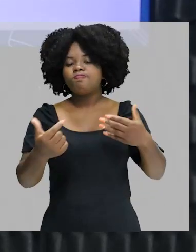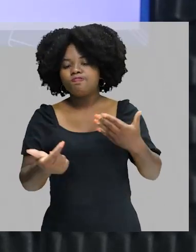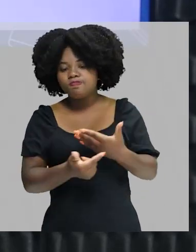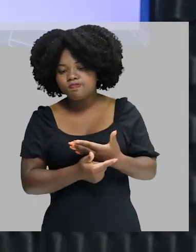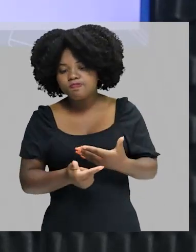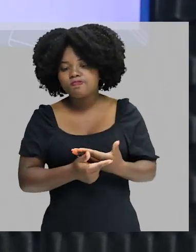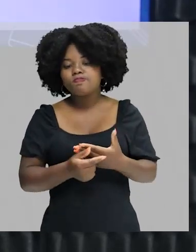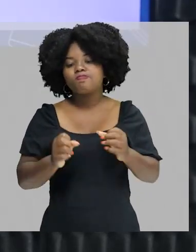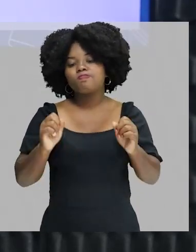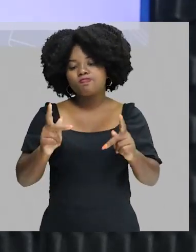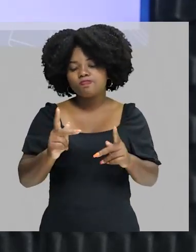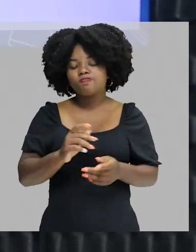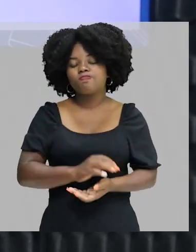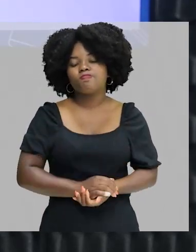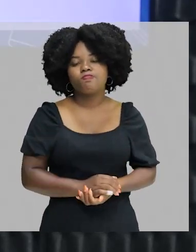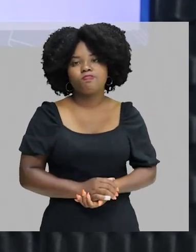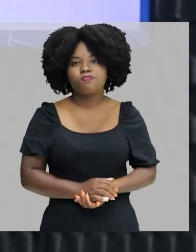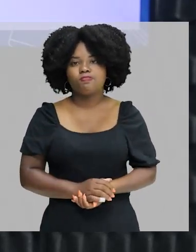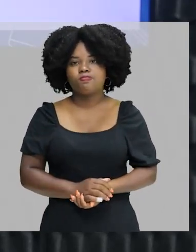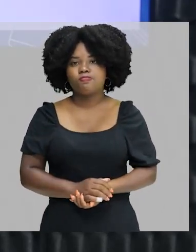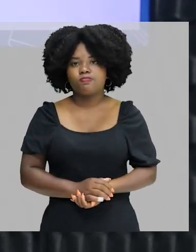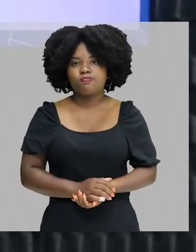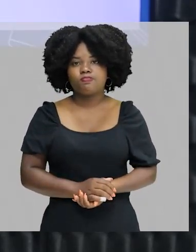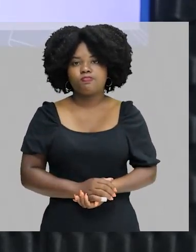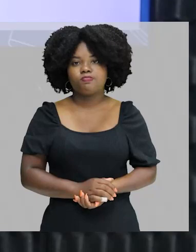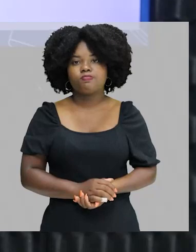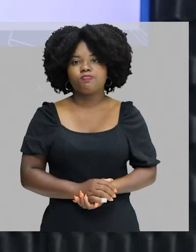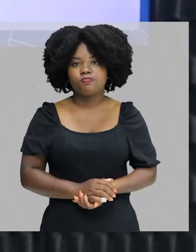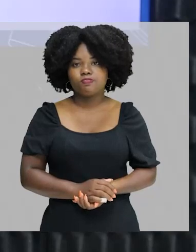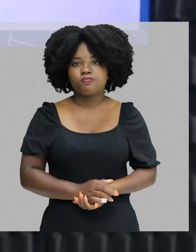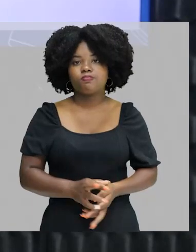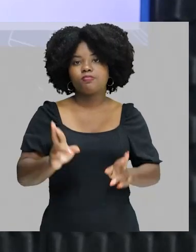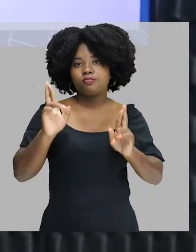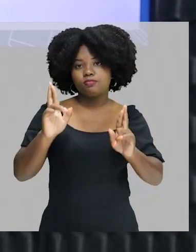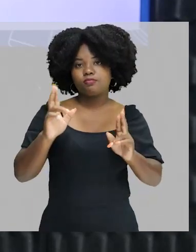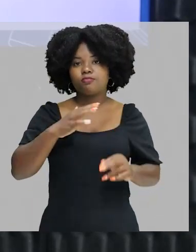esse lado, reconhecimento de compostos orgânicos. Ok, turminha?